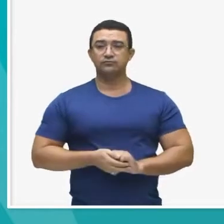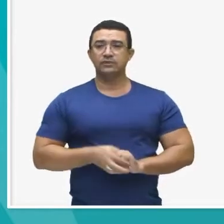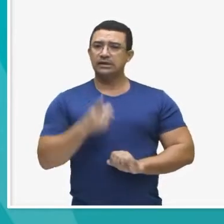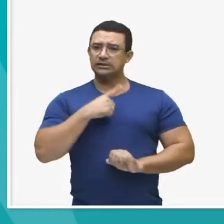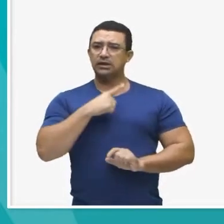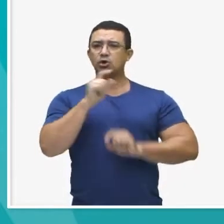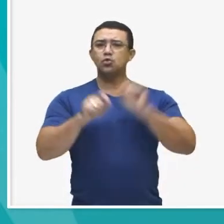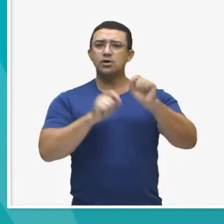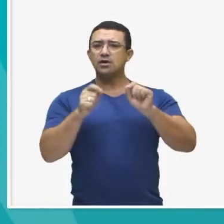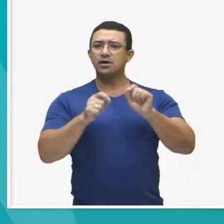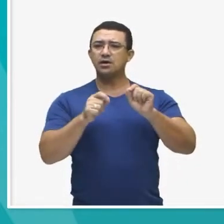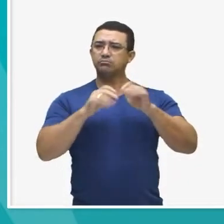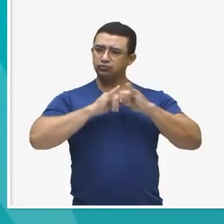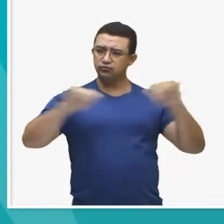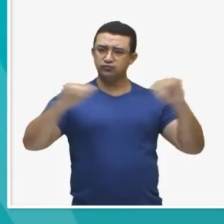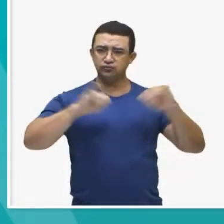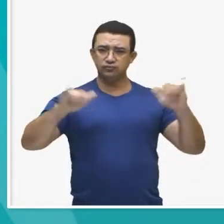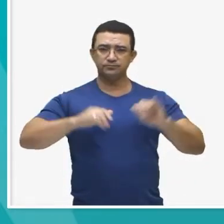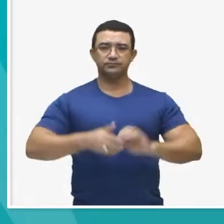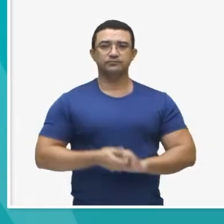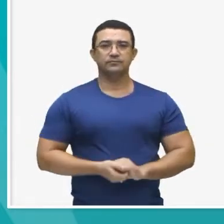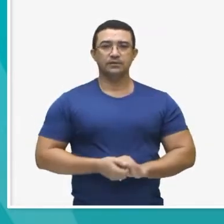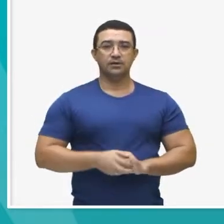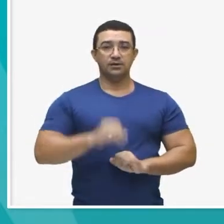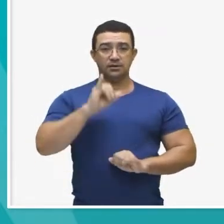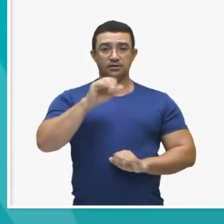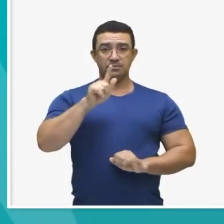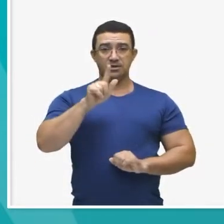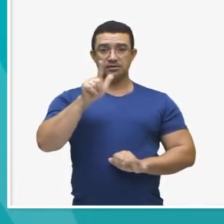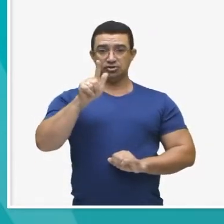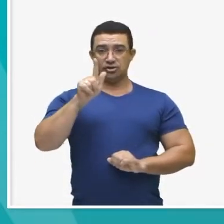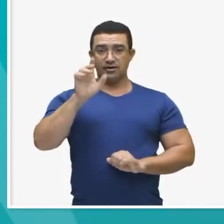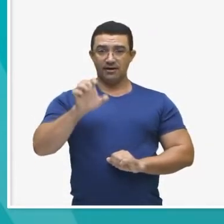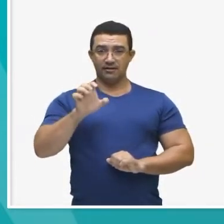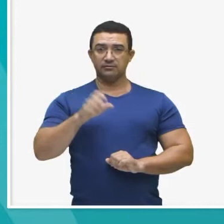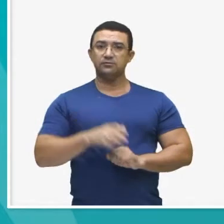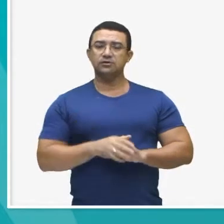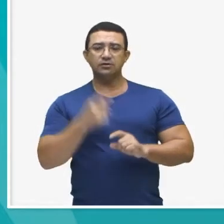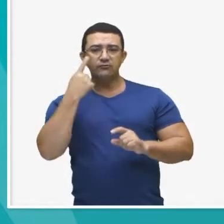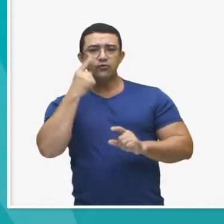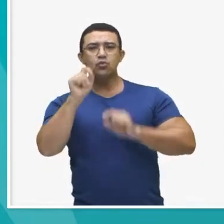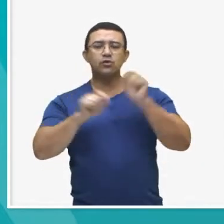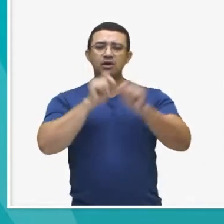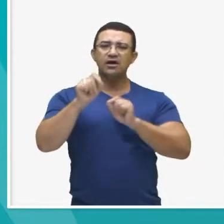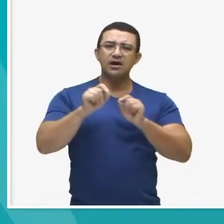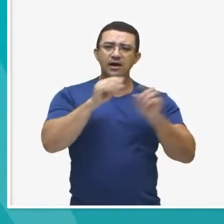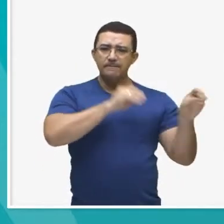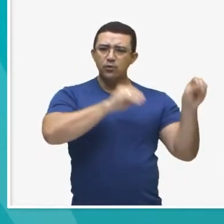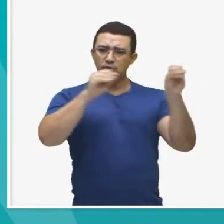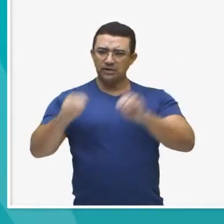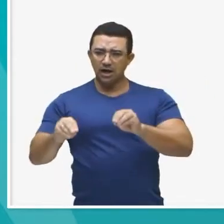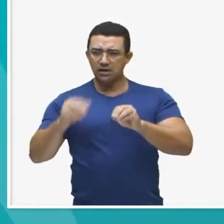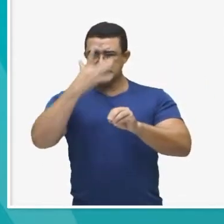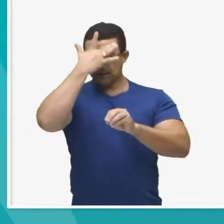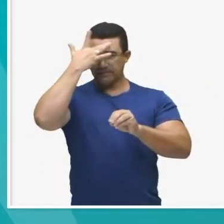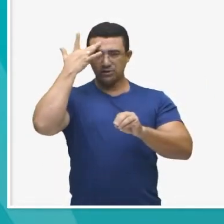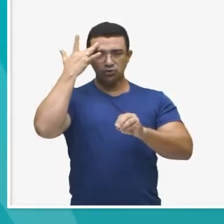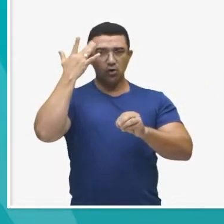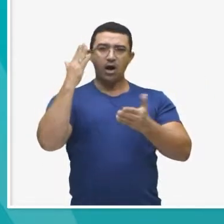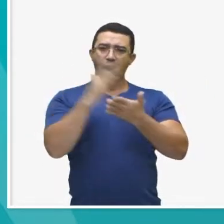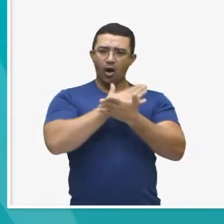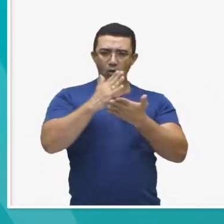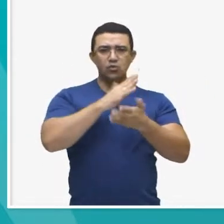nossa notícia. O IBGE fez projeções sobre o fluxo migratório entre os estados que está